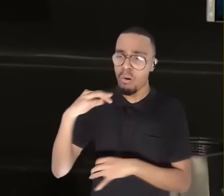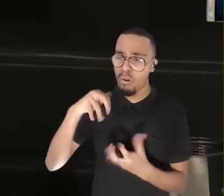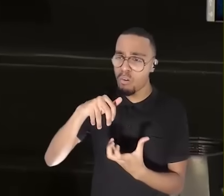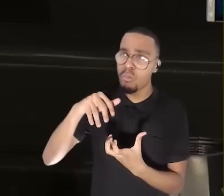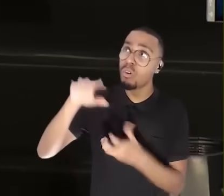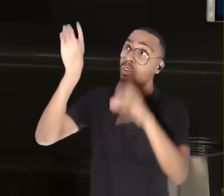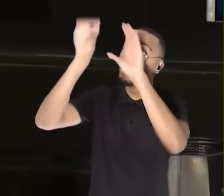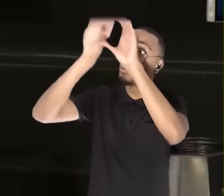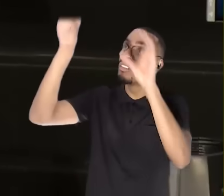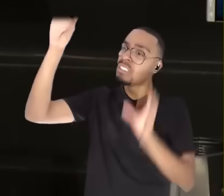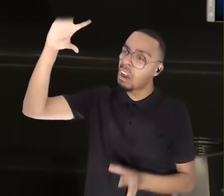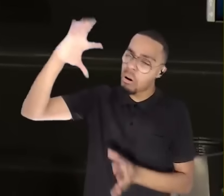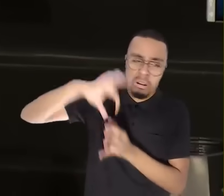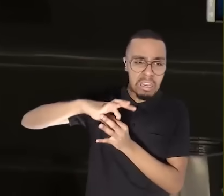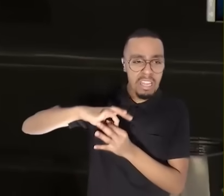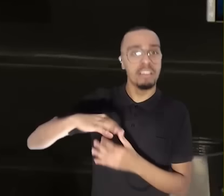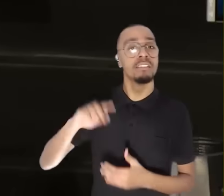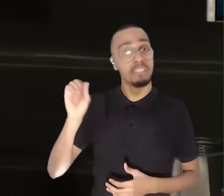Acalme o seu coração.